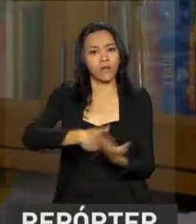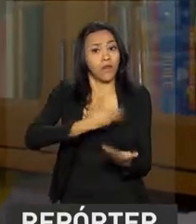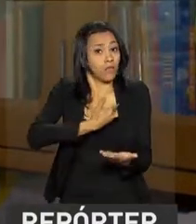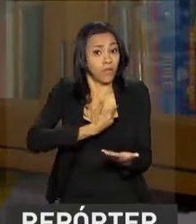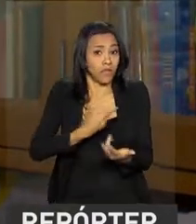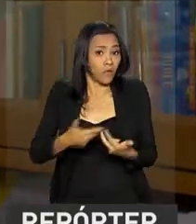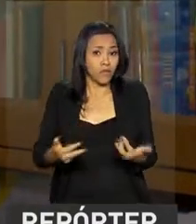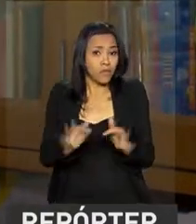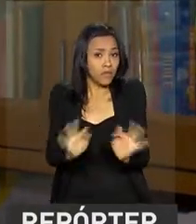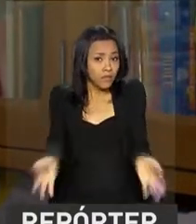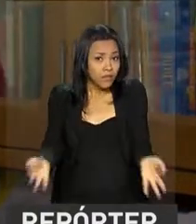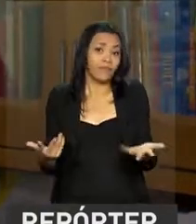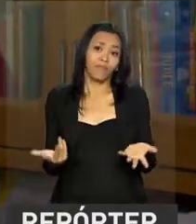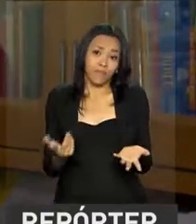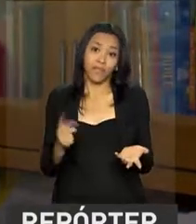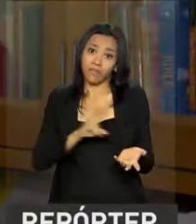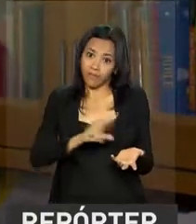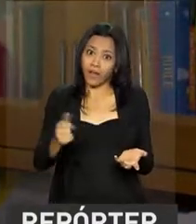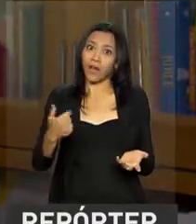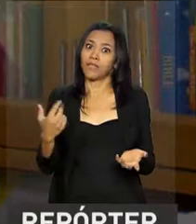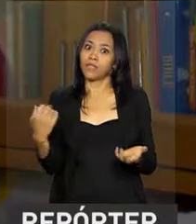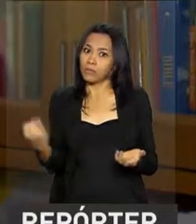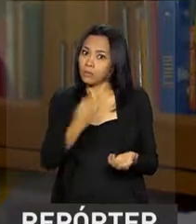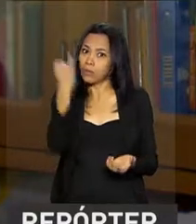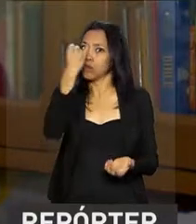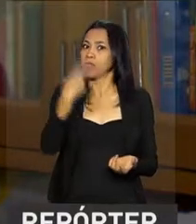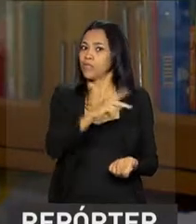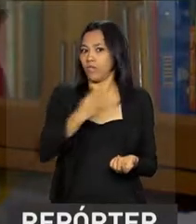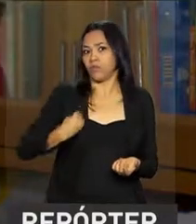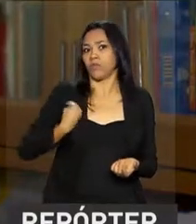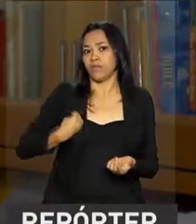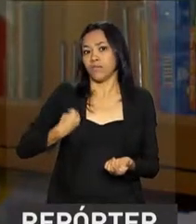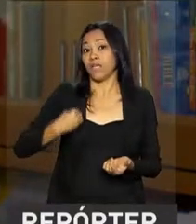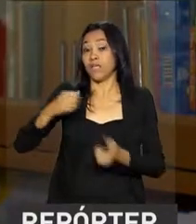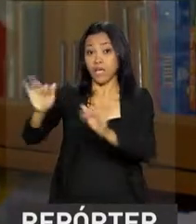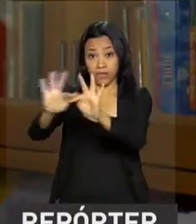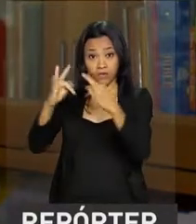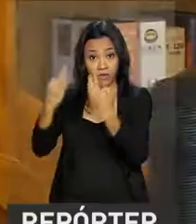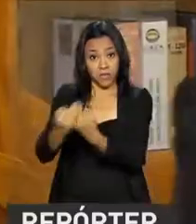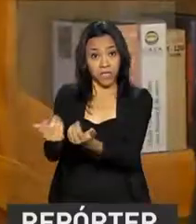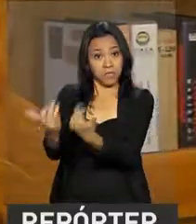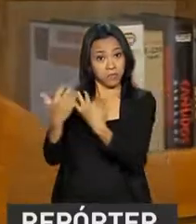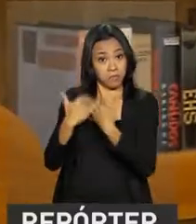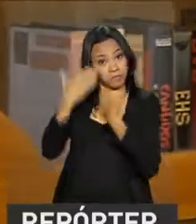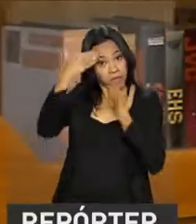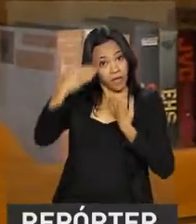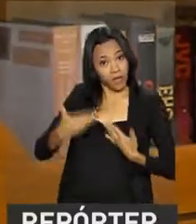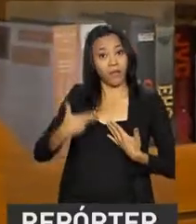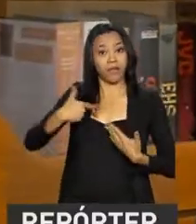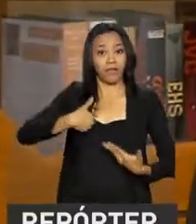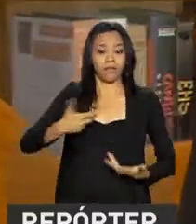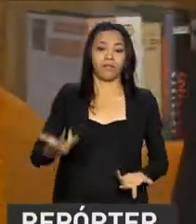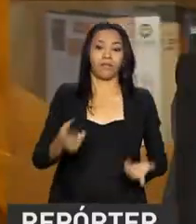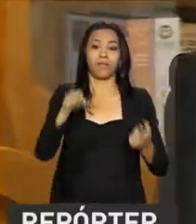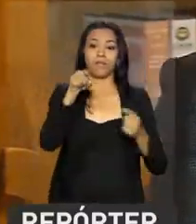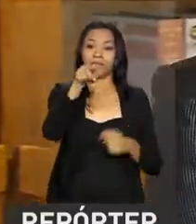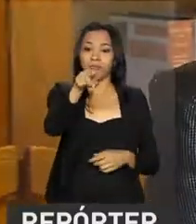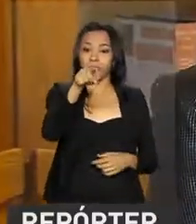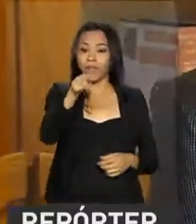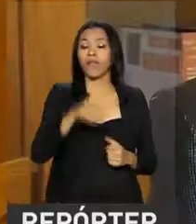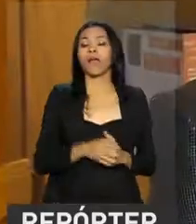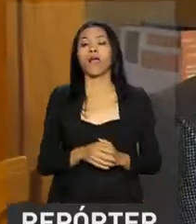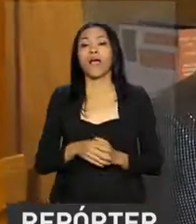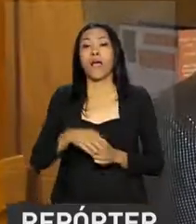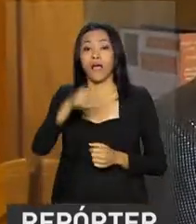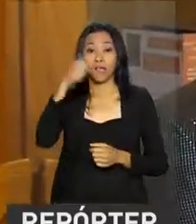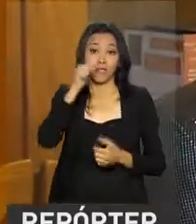coisas pequenas que vão fazendo a diferença na vida delas e que as famílias vêm agradecer para a gente também. A embaixadora do programa Criança